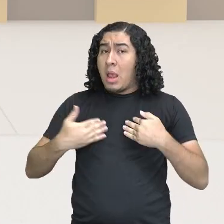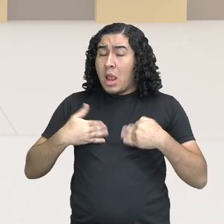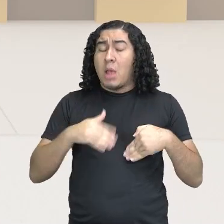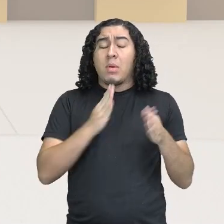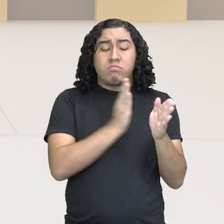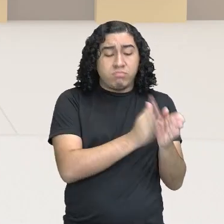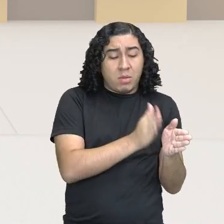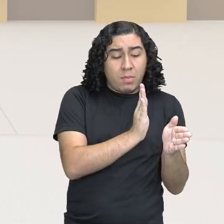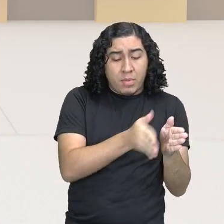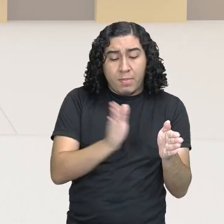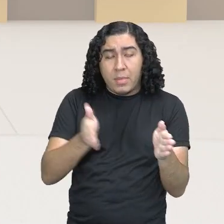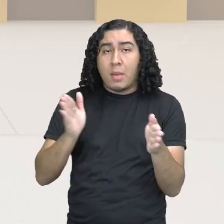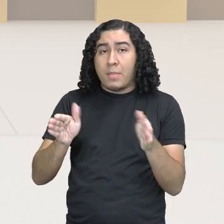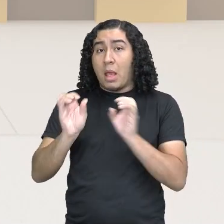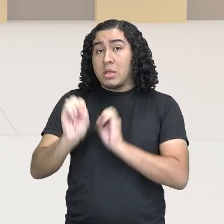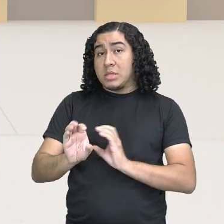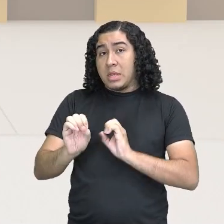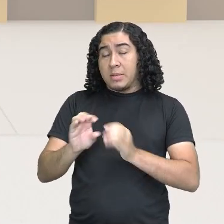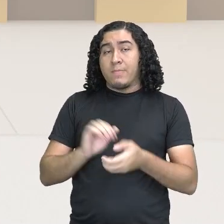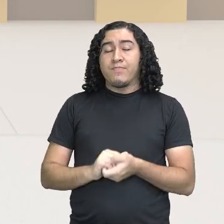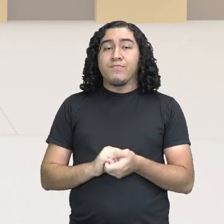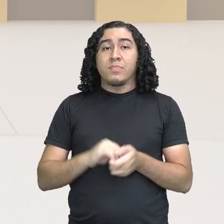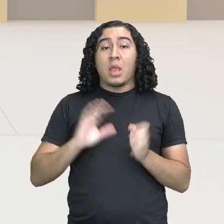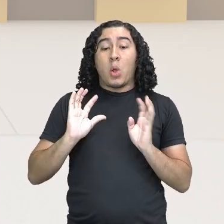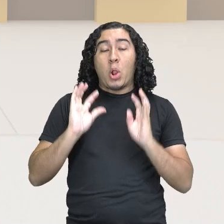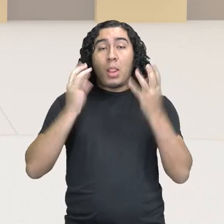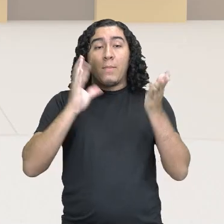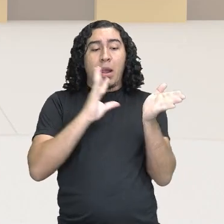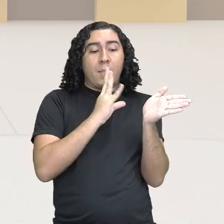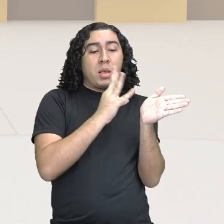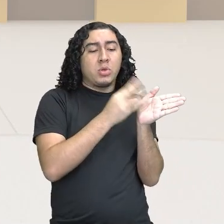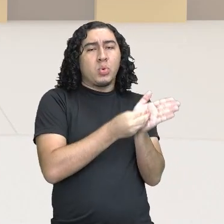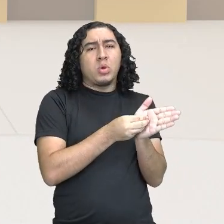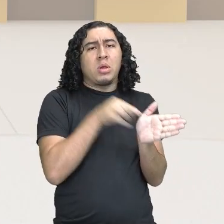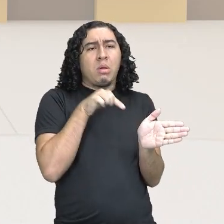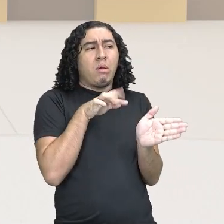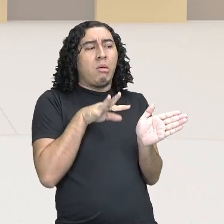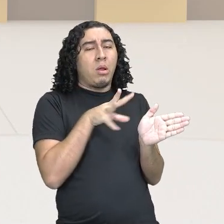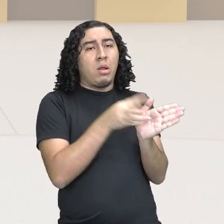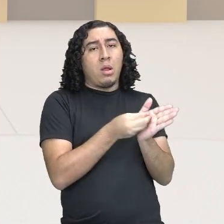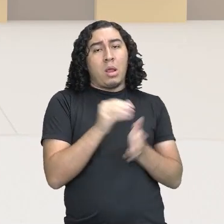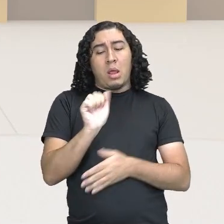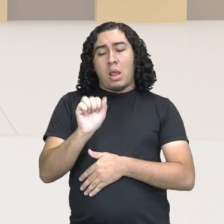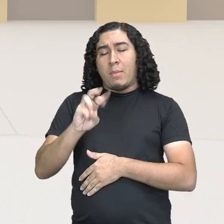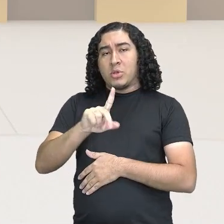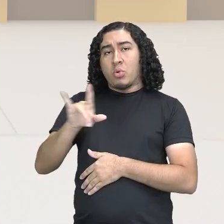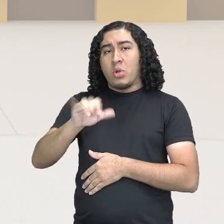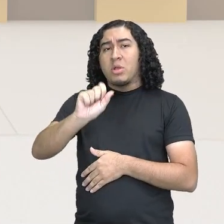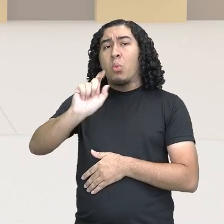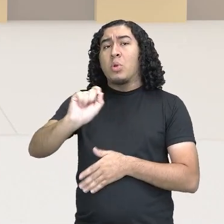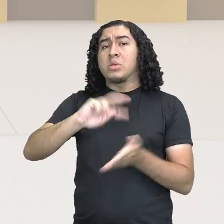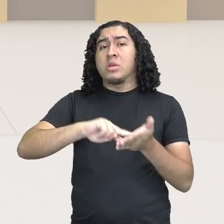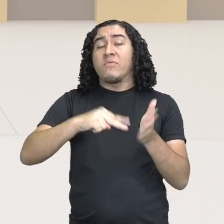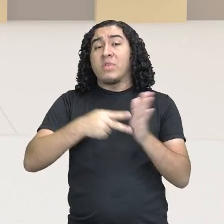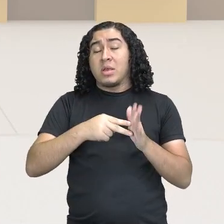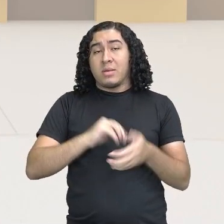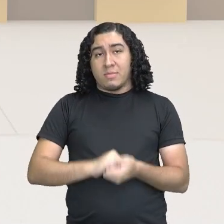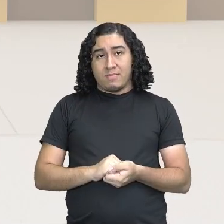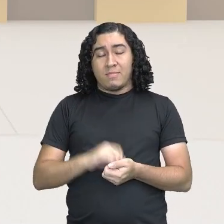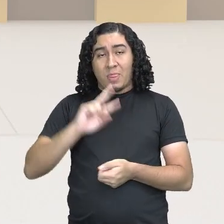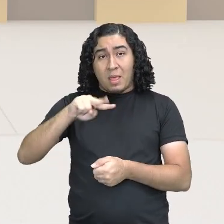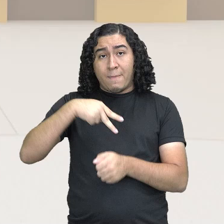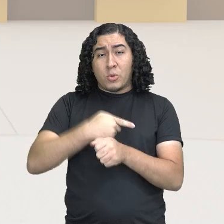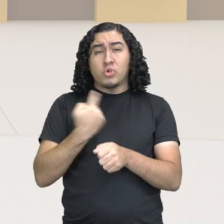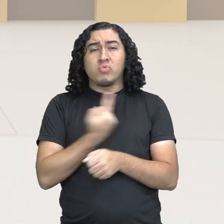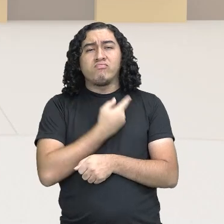é o clima na Amazônia. Então, nós vamos iniciar aí mostrando, então, o que é a Amazônia. E depois nós vamos tratar aí do conhecimento